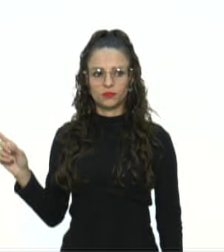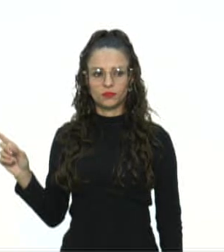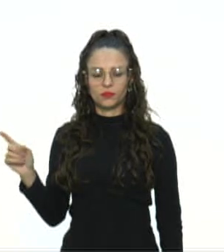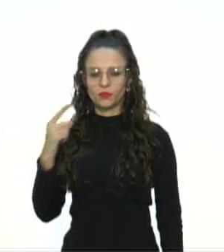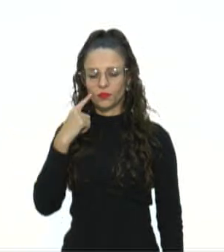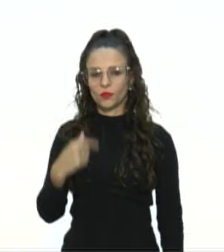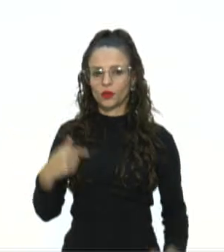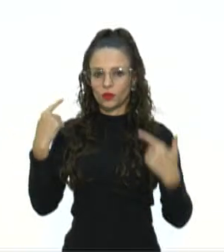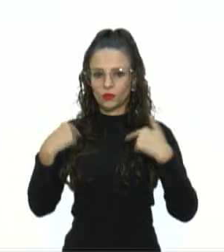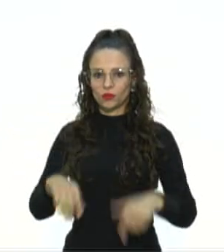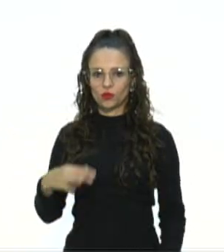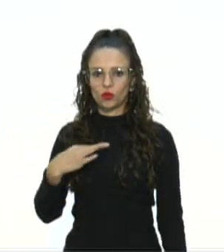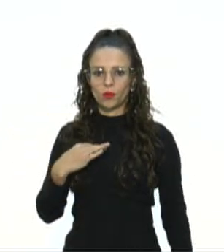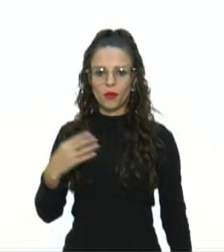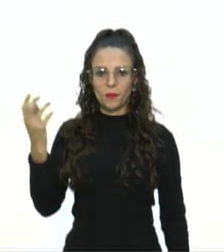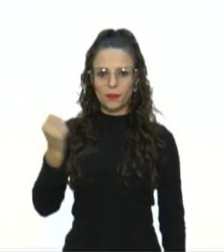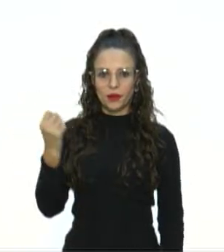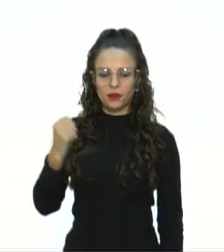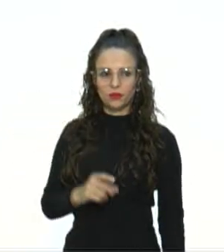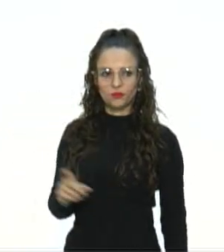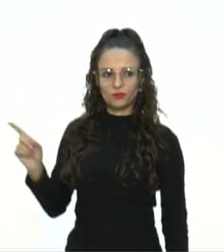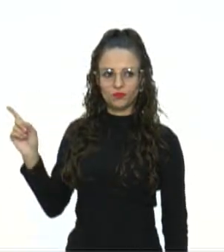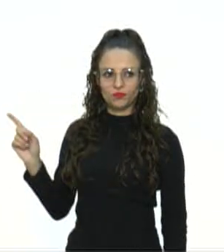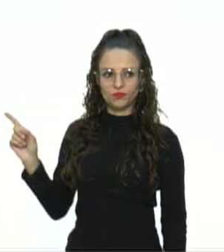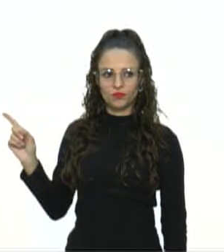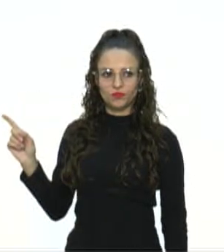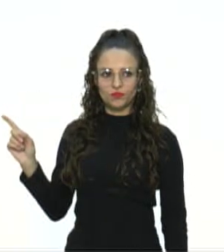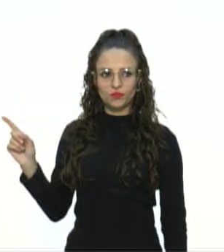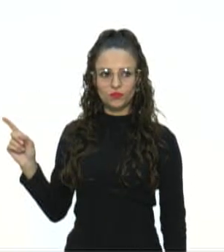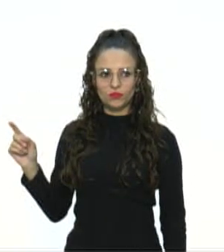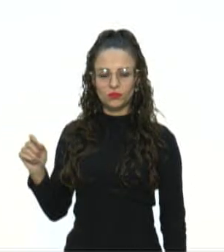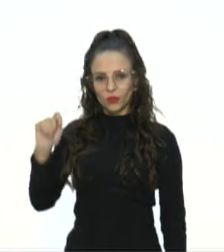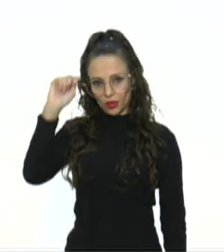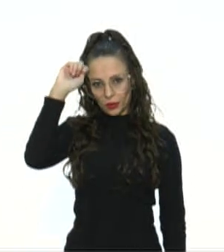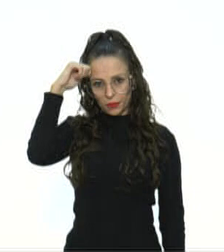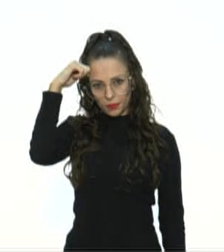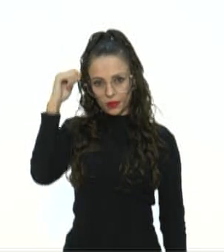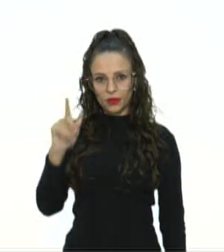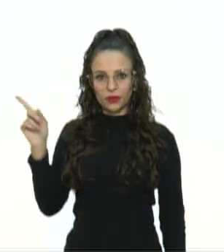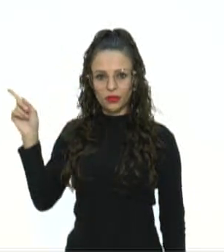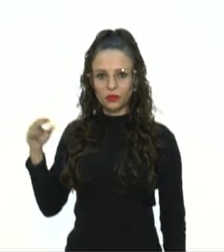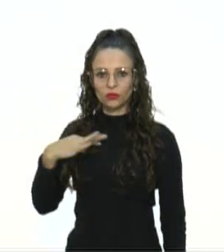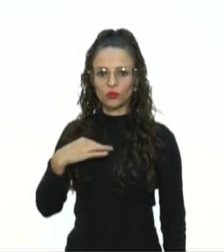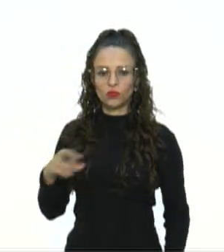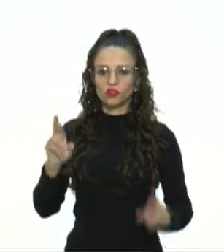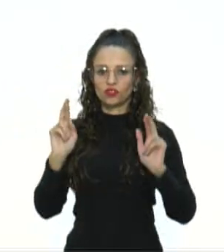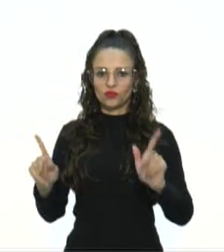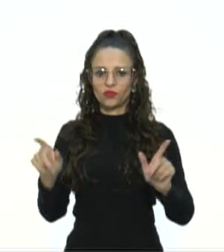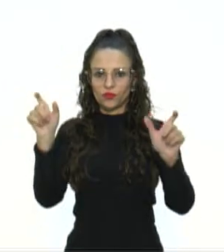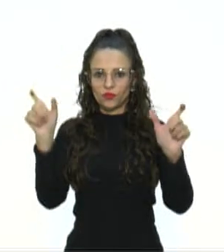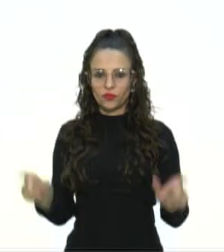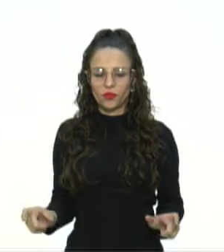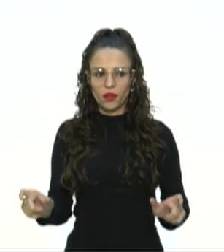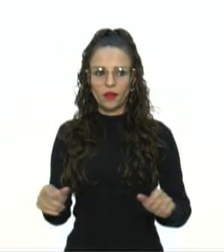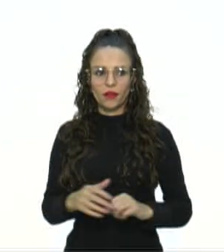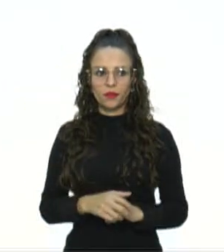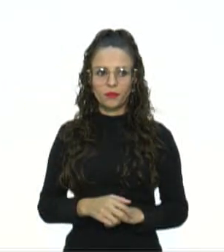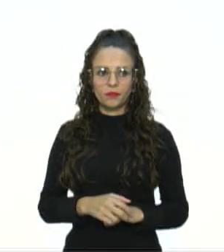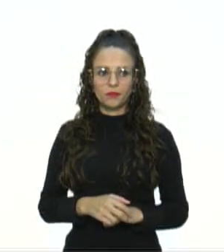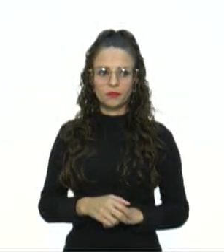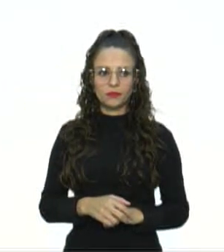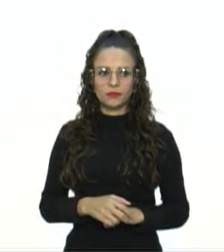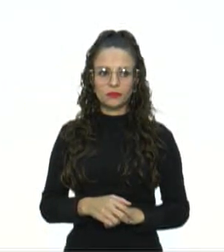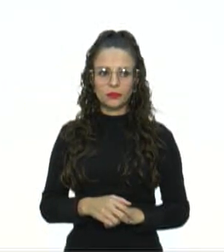branco aqui atacou o outro praticante que está de preto e branco, né? E ali no contra-ataque, utilizando mesmo